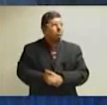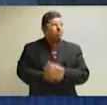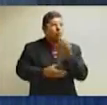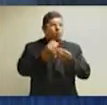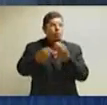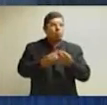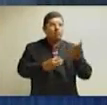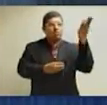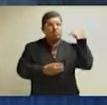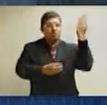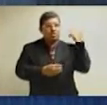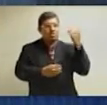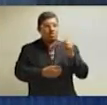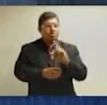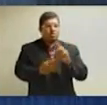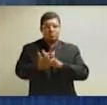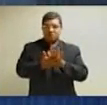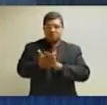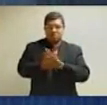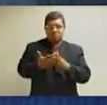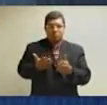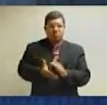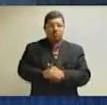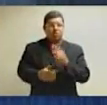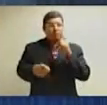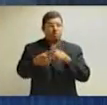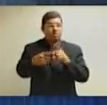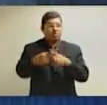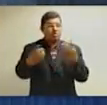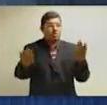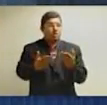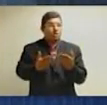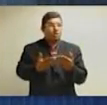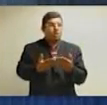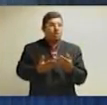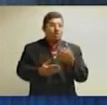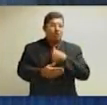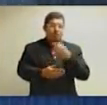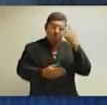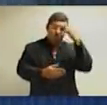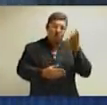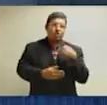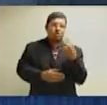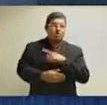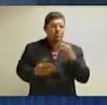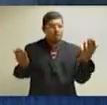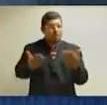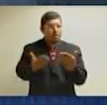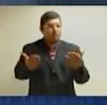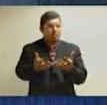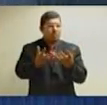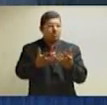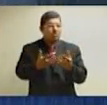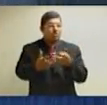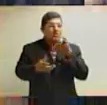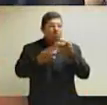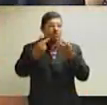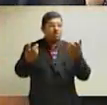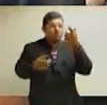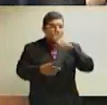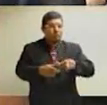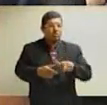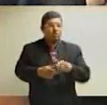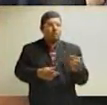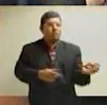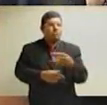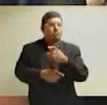Como não era aquela de 2004. Portanto, eu acho que nós temos que ressaltar